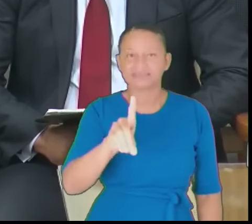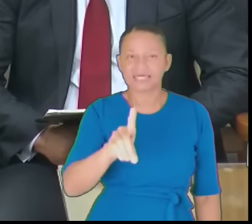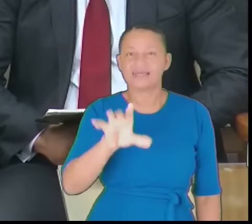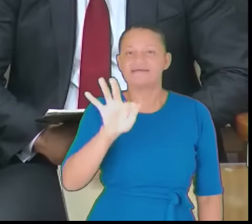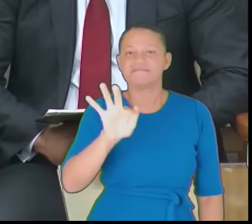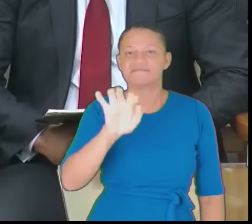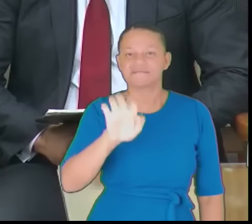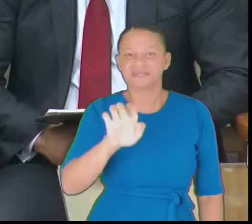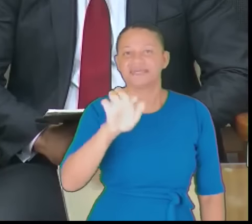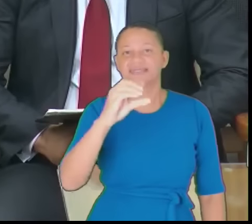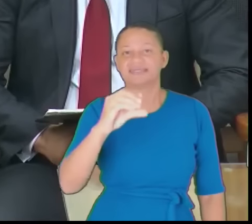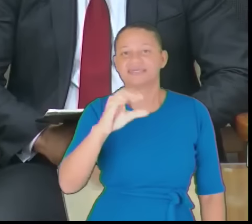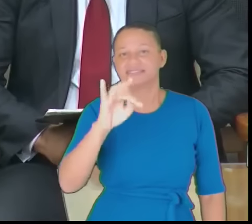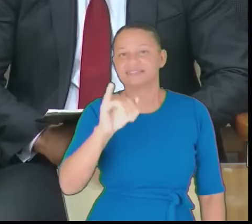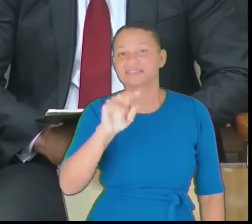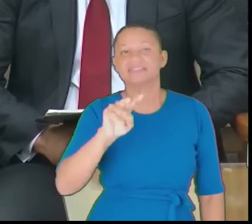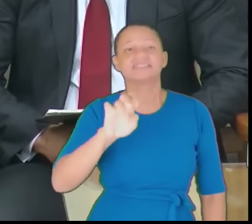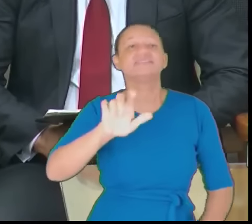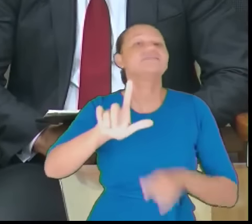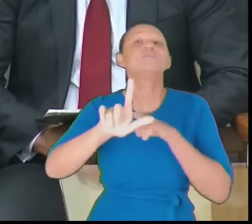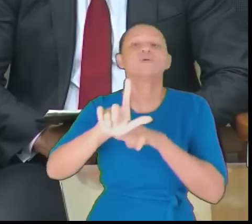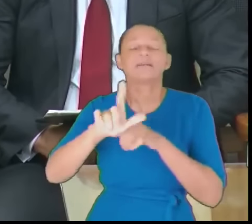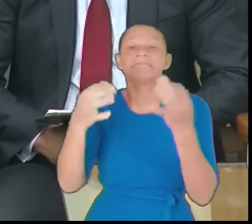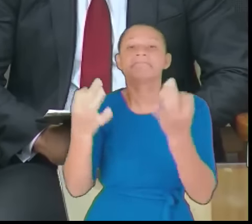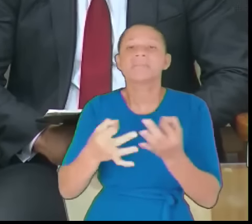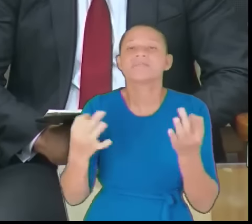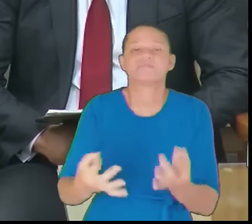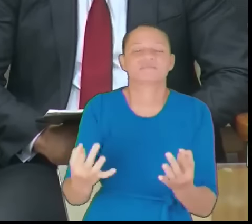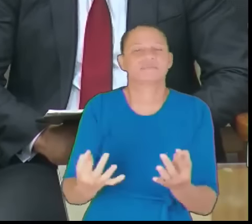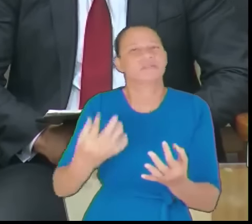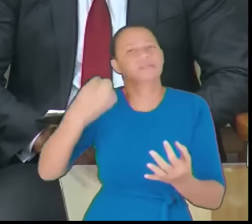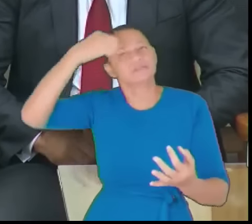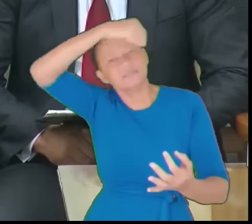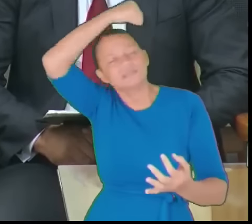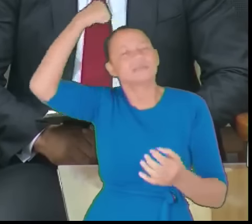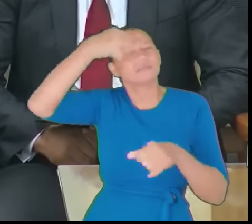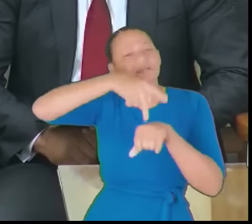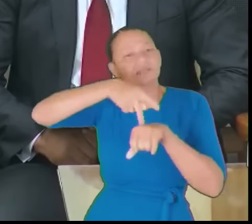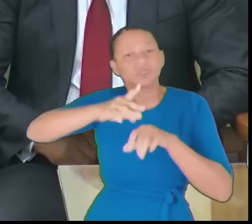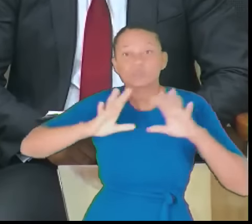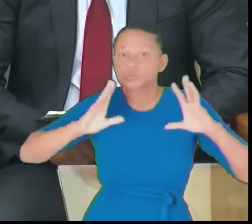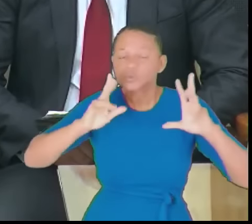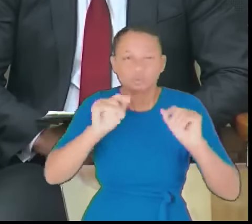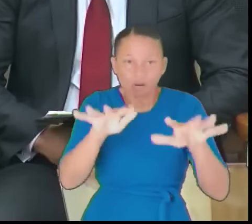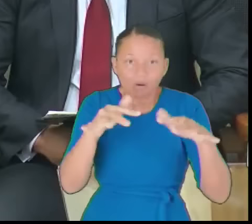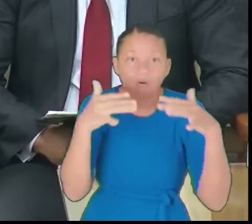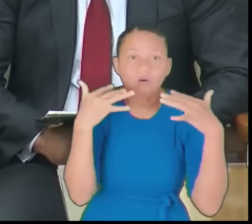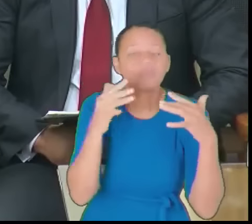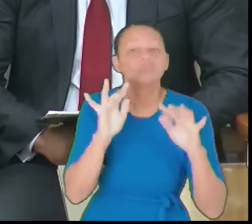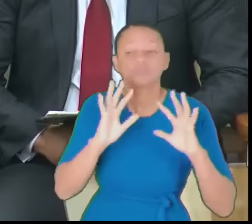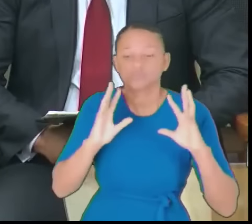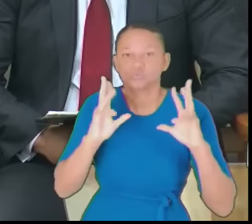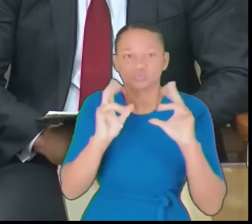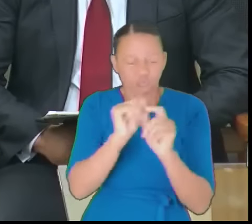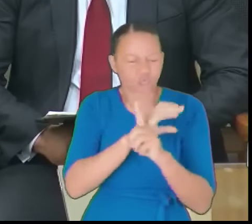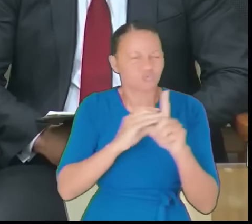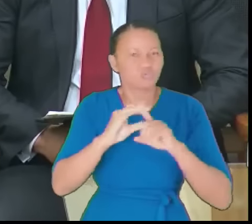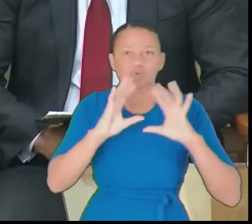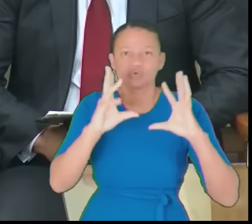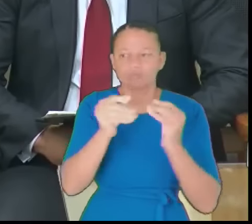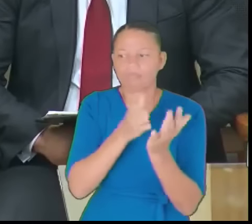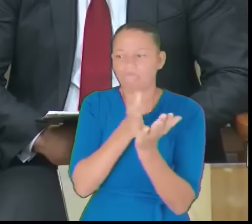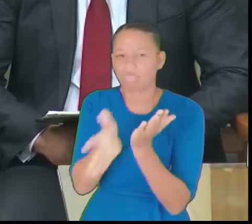é perfeita, ela é santa. Se todo mundo aqui tiver desviado, olhe para cá. Se neste culto todo mundo aqui